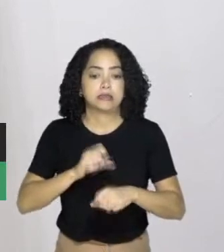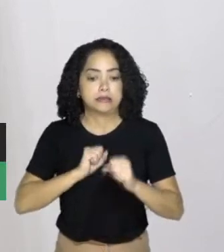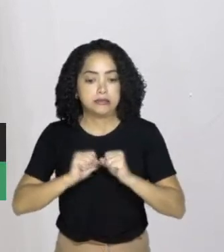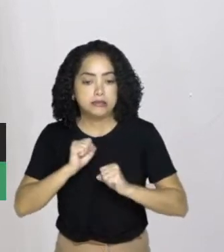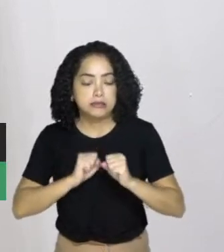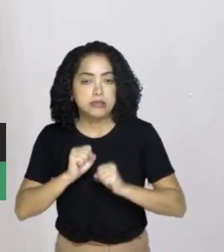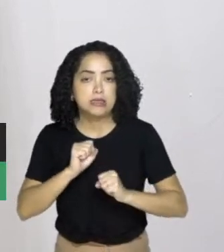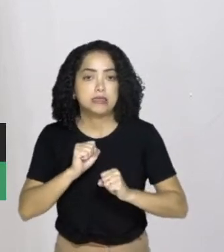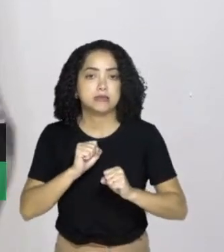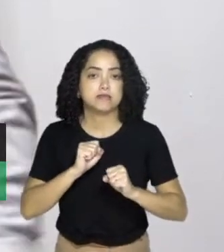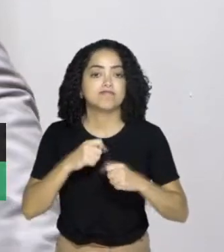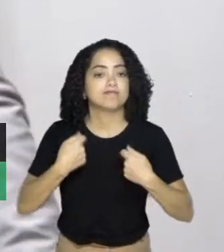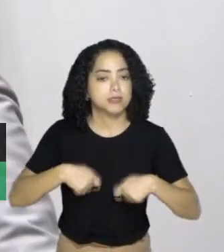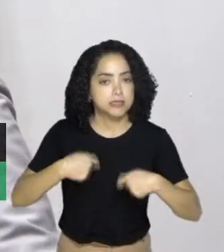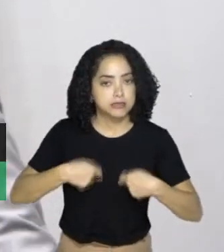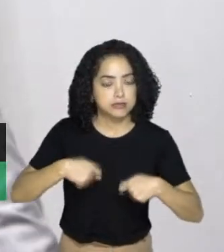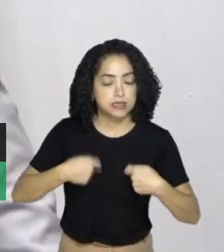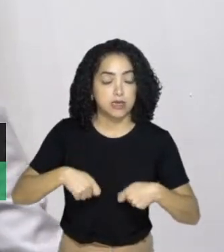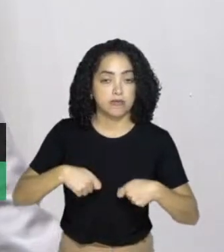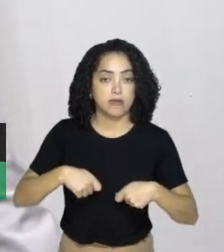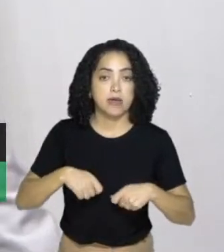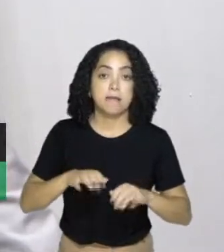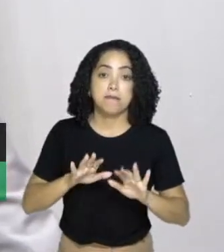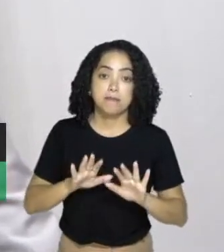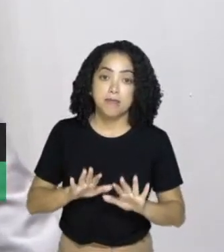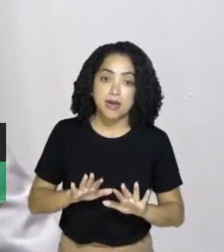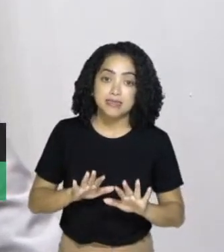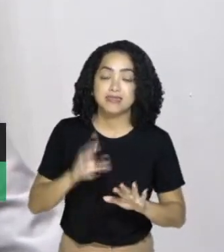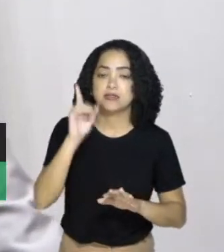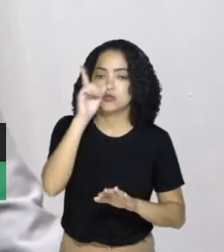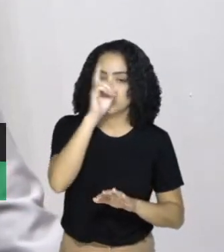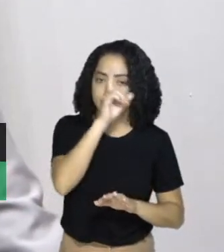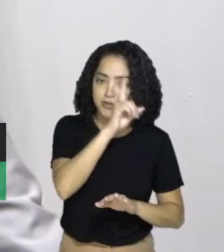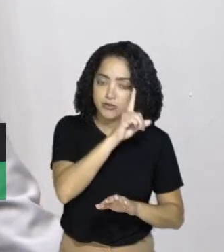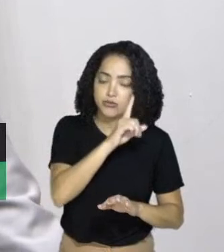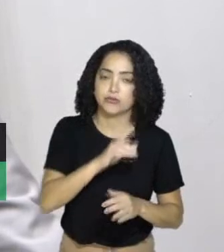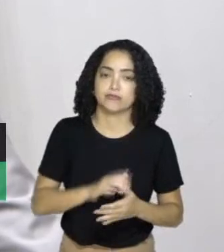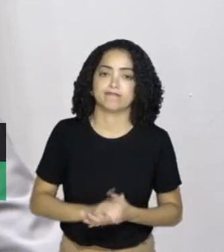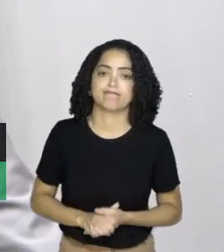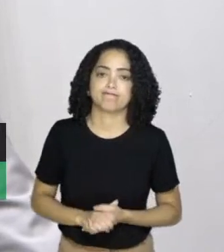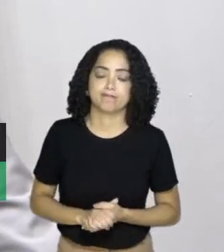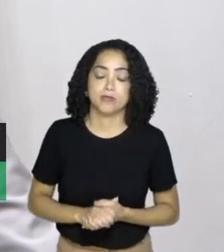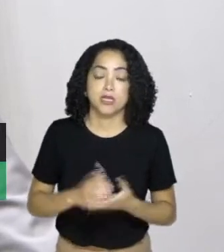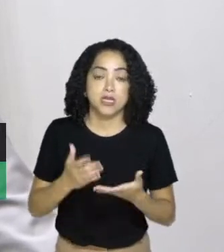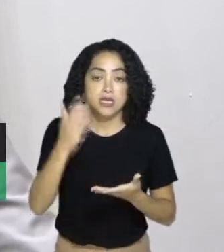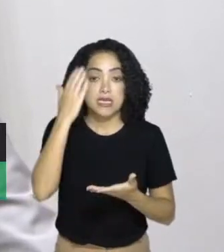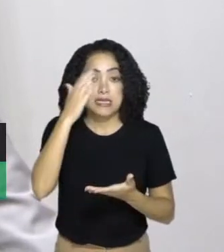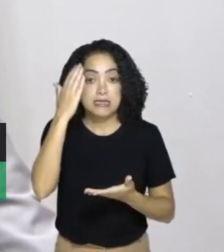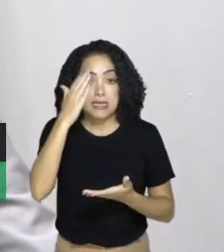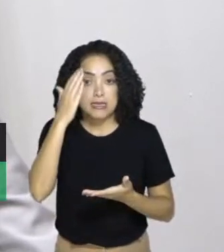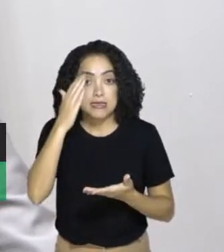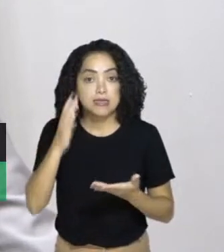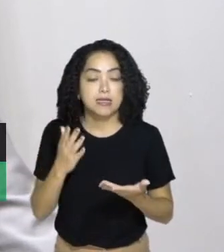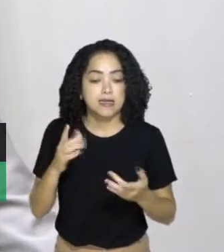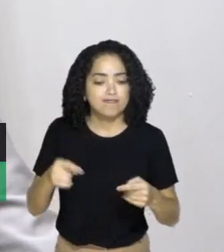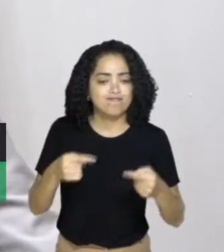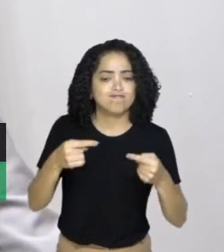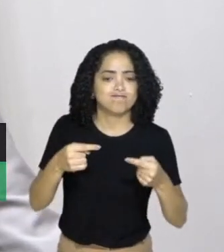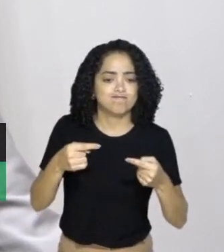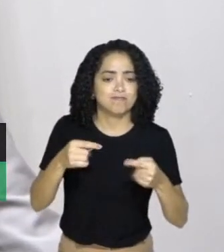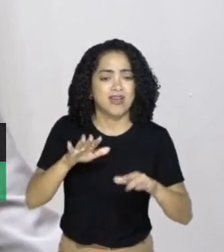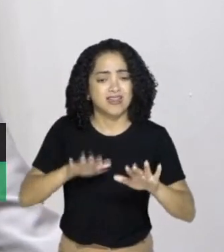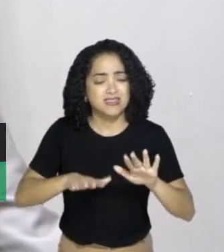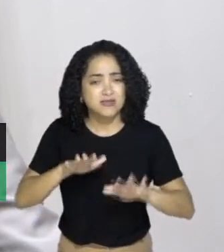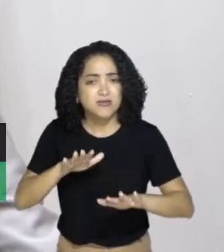buscávamos isso durante todo o tempo. E, mesmo assim, é difícil de entender ou de encarar com certa paciência